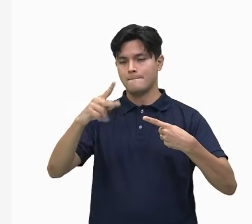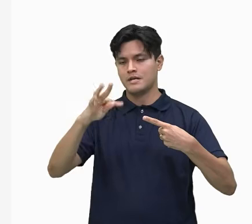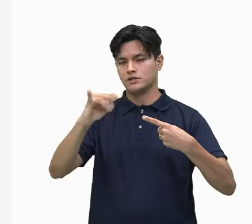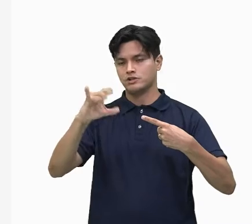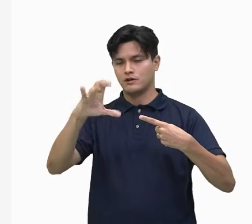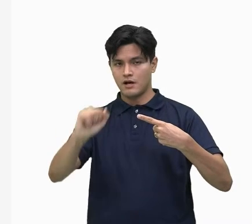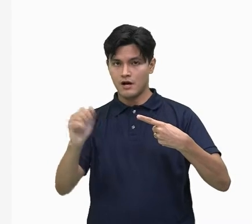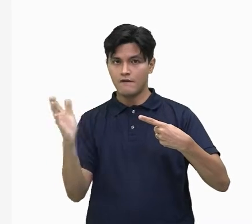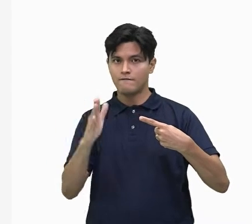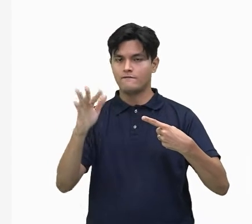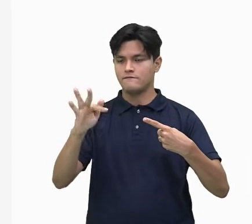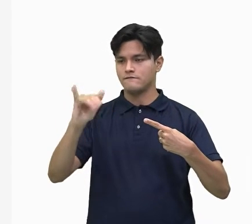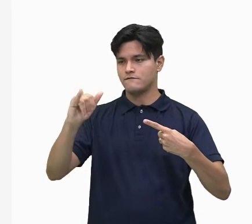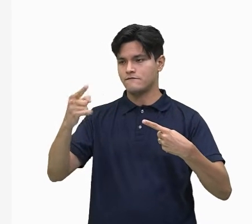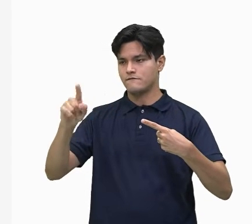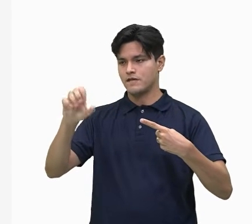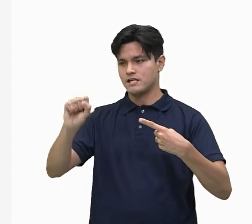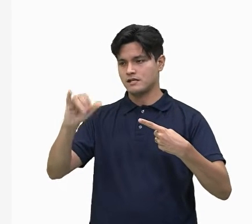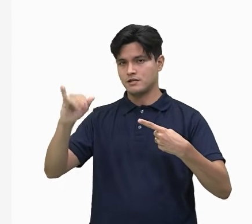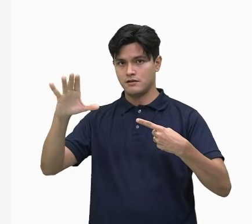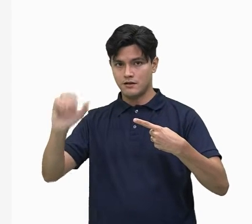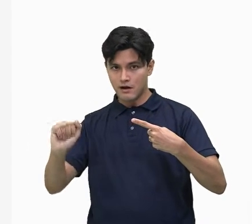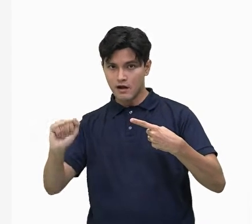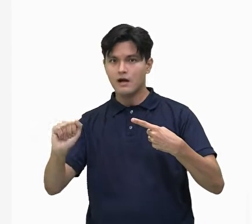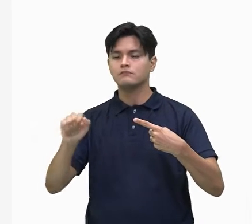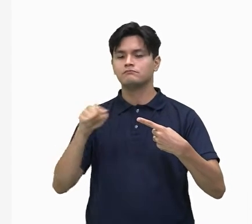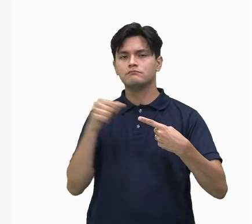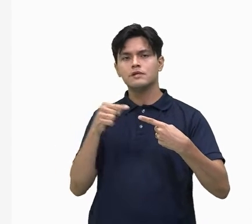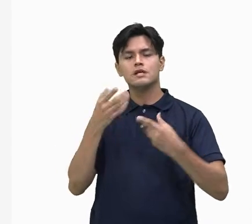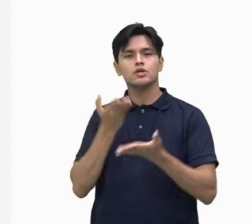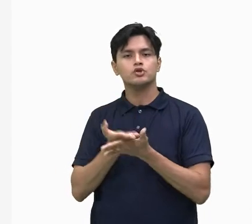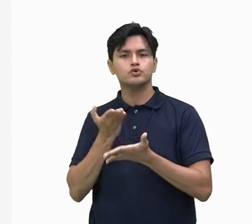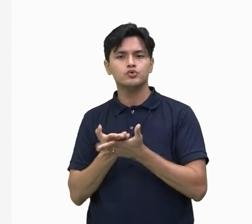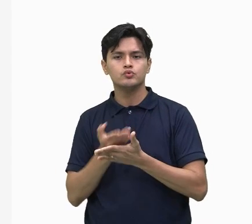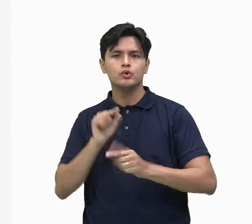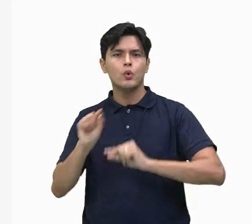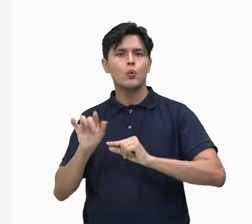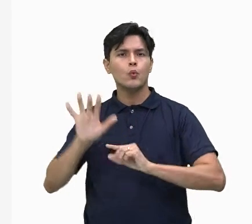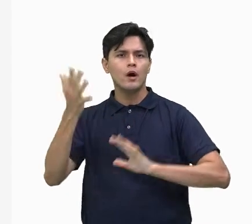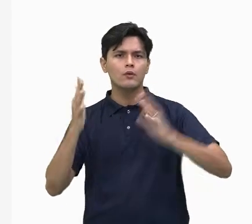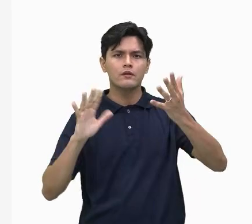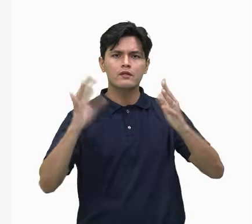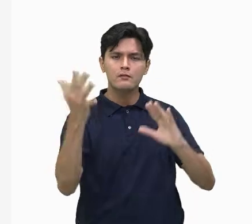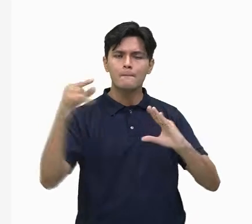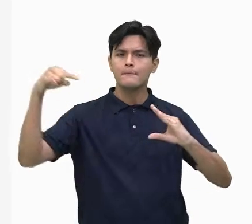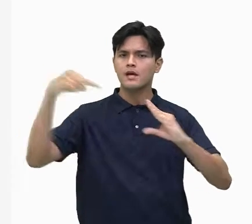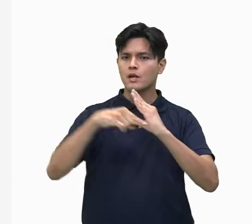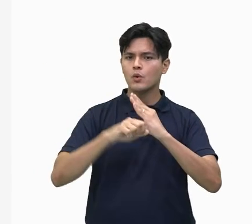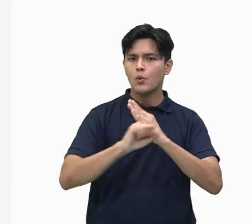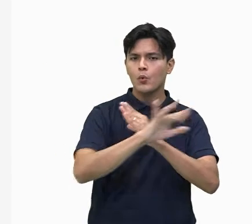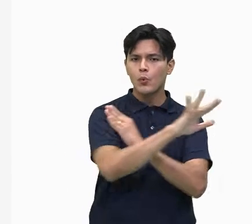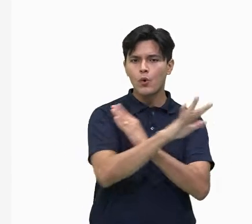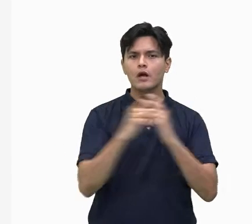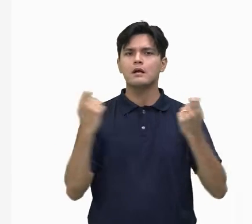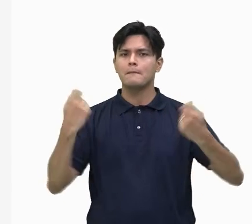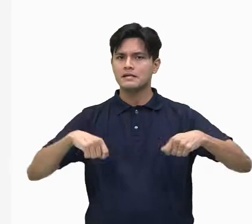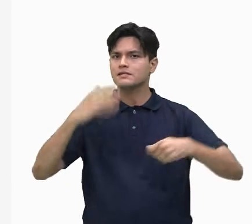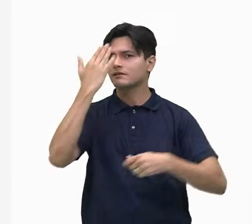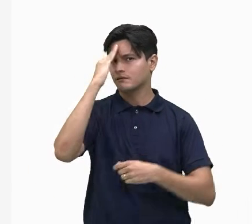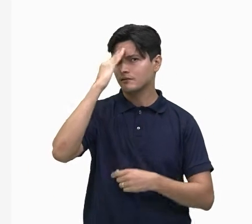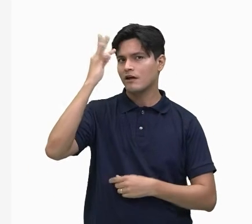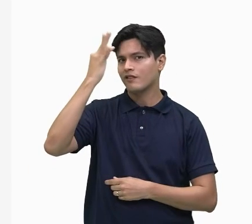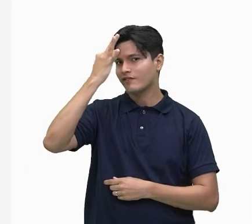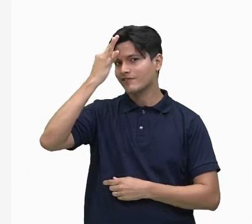que estuda os fenômenos ópticos que exigem uma teoria sobre a natureza das ondas